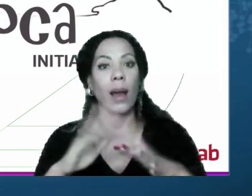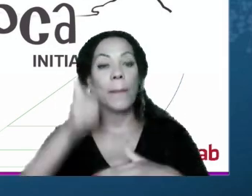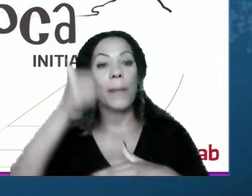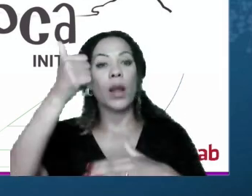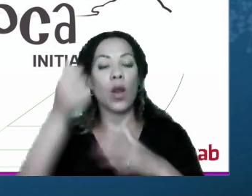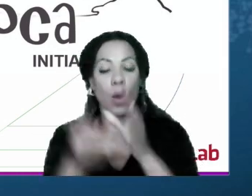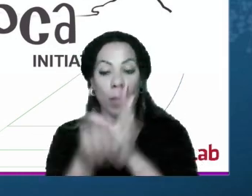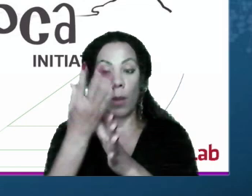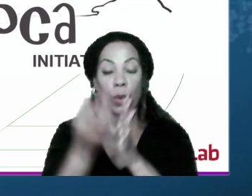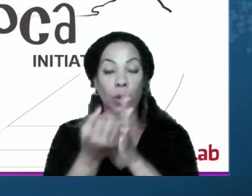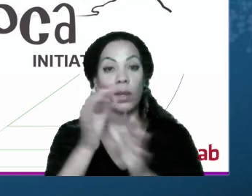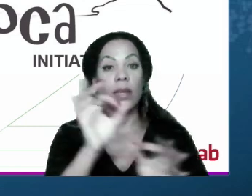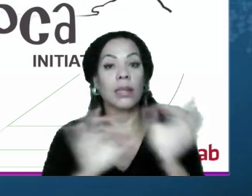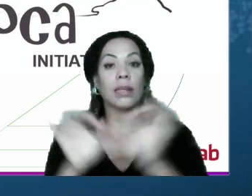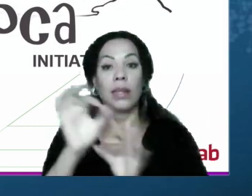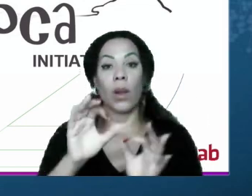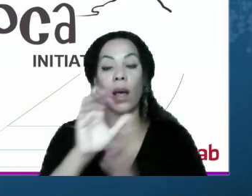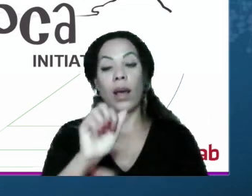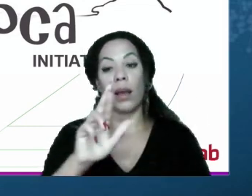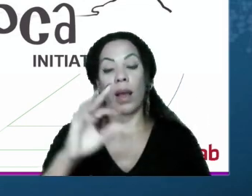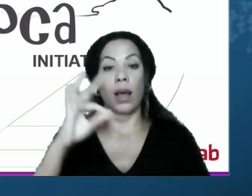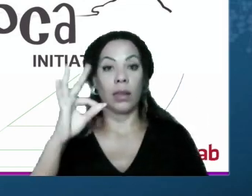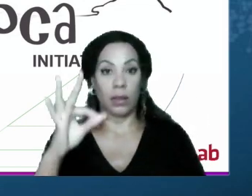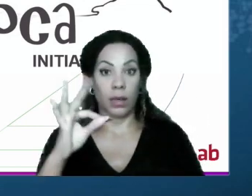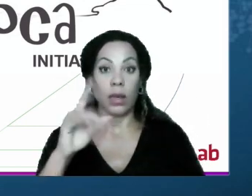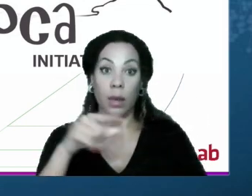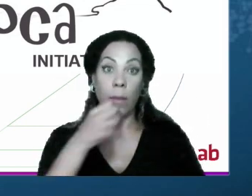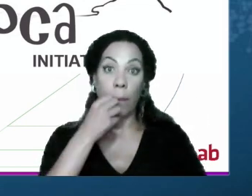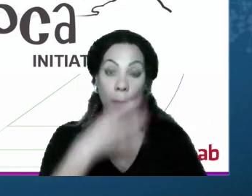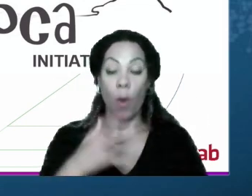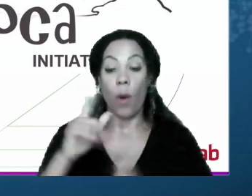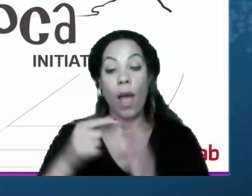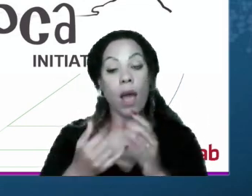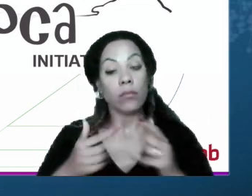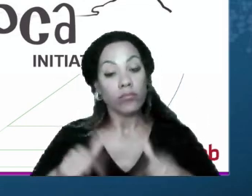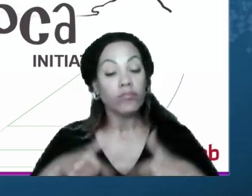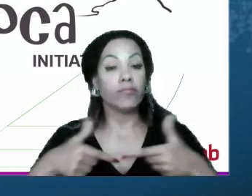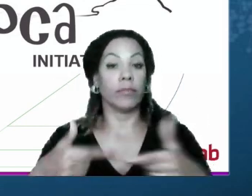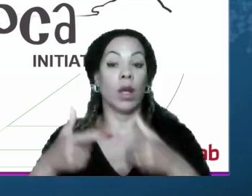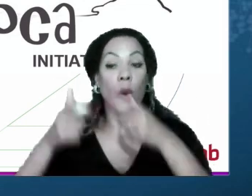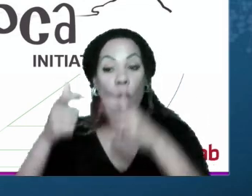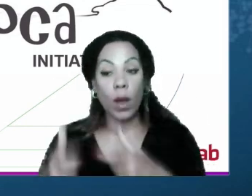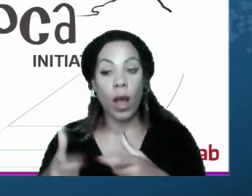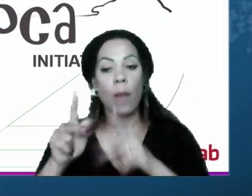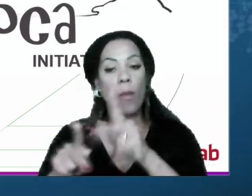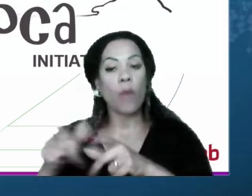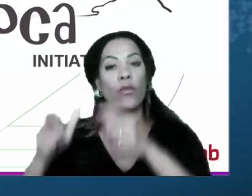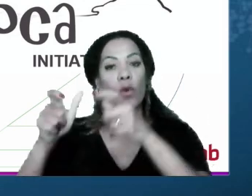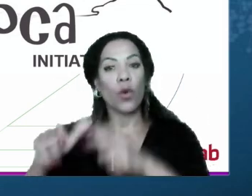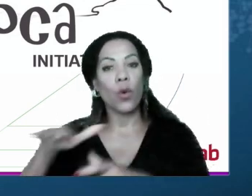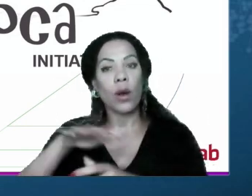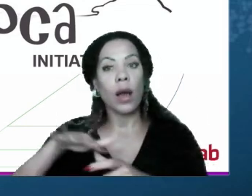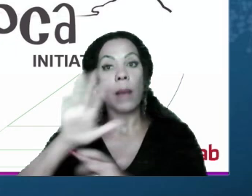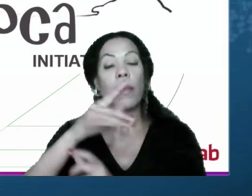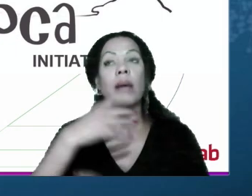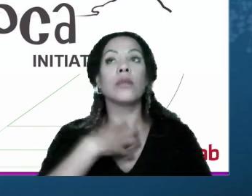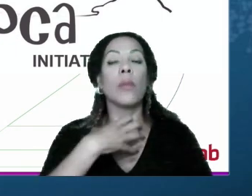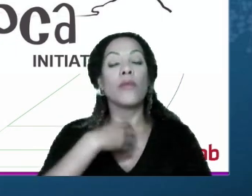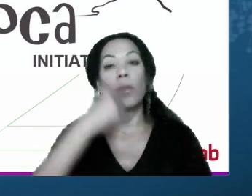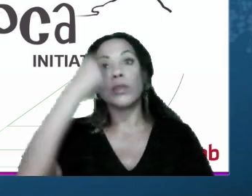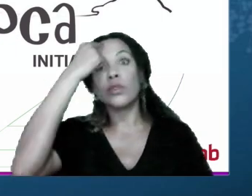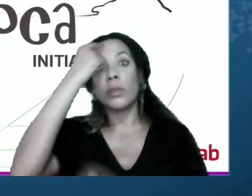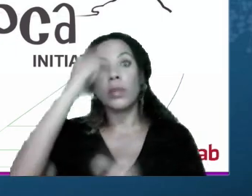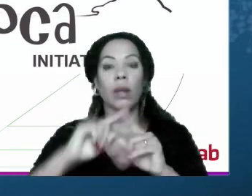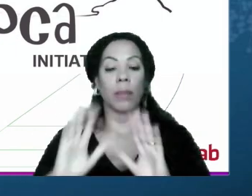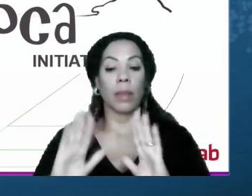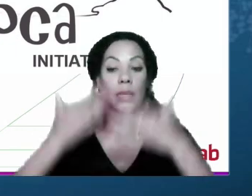iniciativa local, no sentido de que nós vamos cobrir apenas a iniciativa local ou a população local, mas uma maneira de pensar e desenvolver aqui no